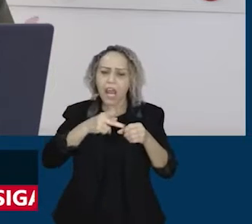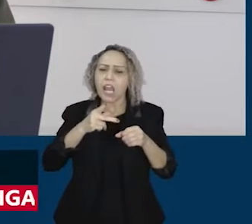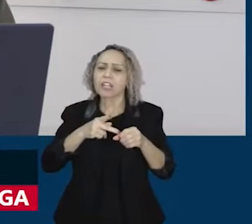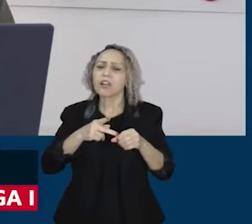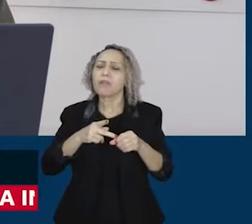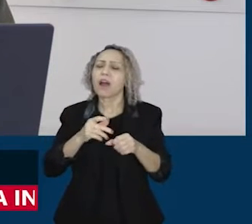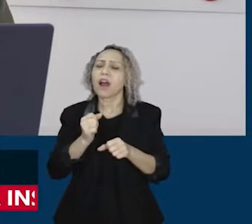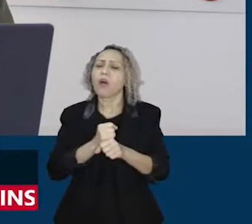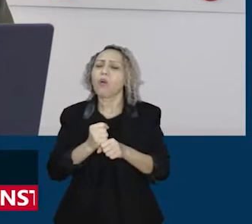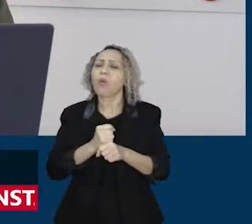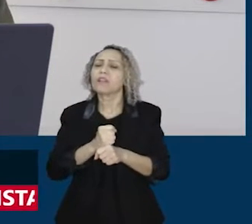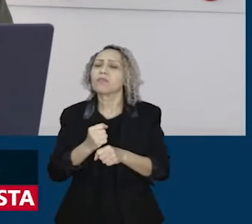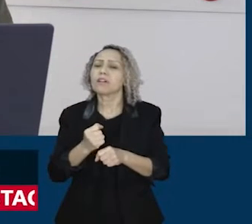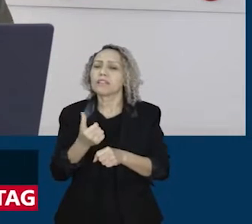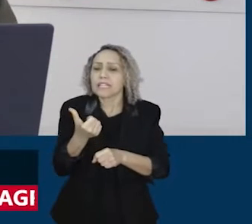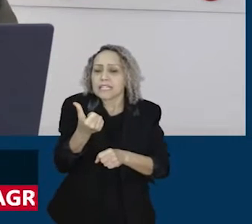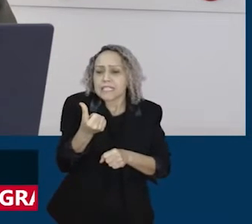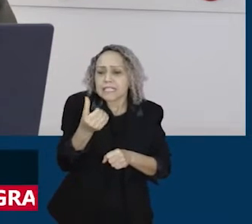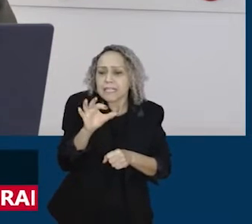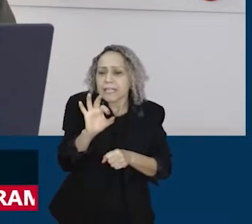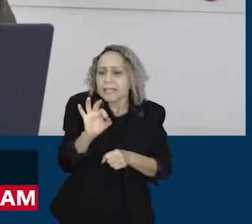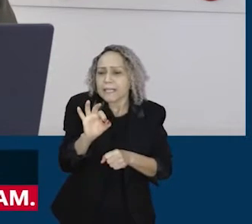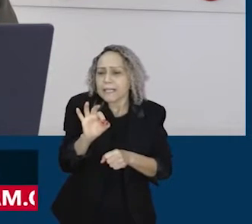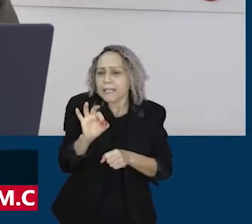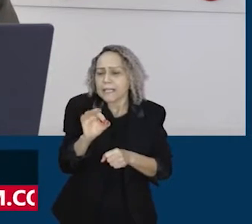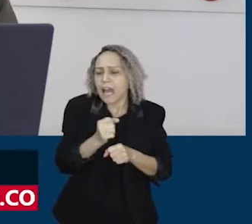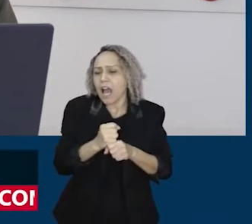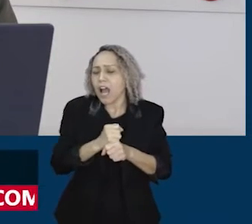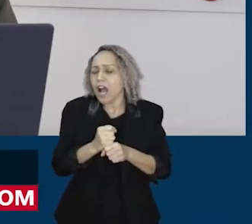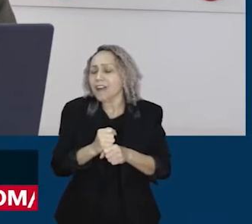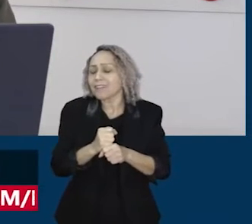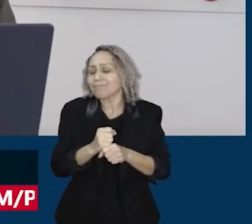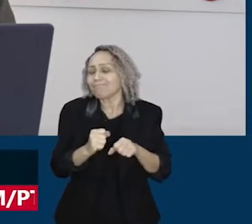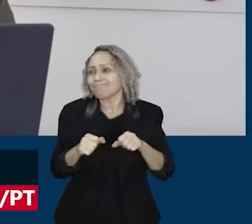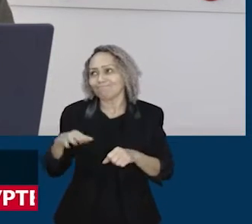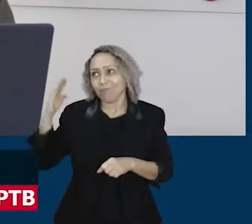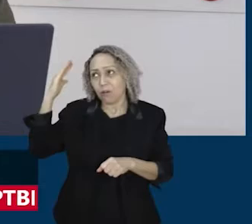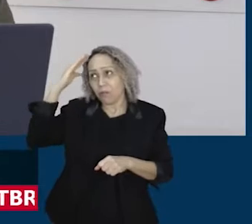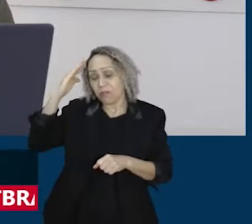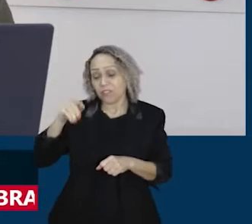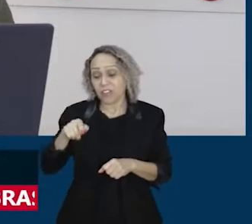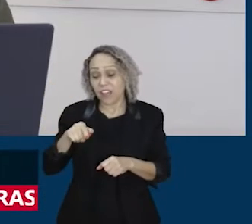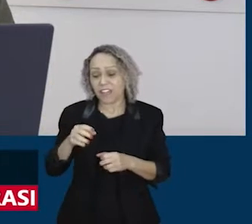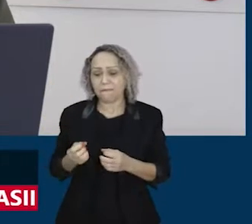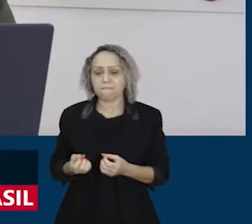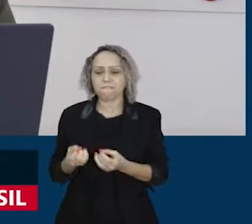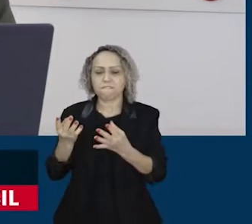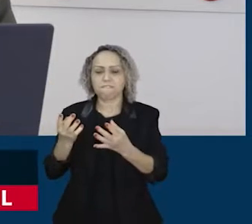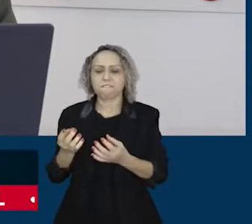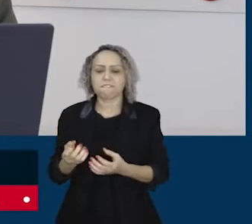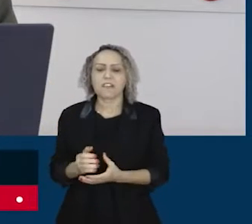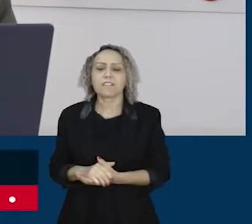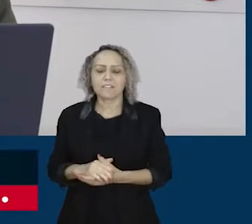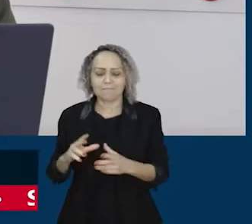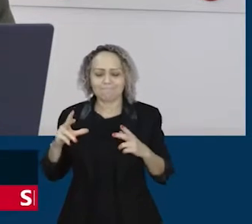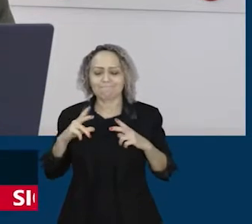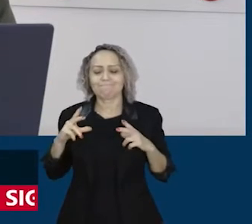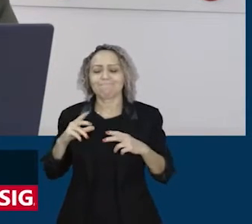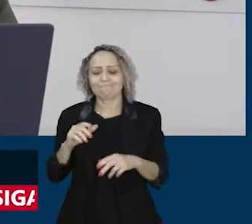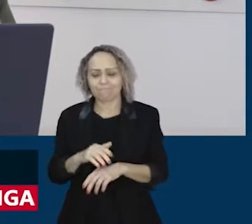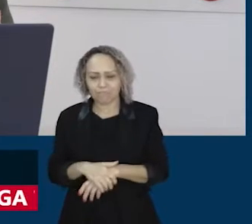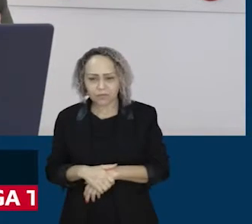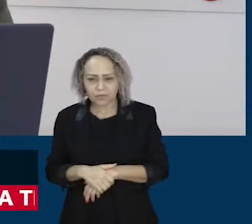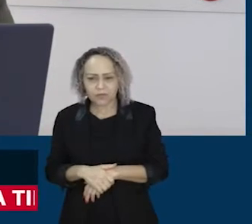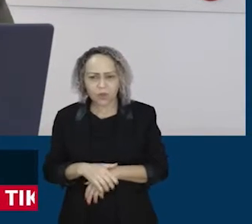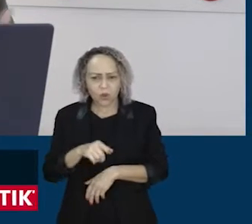sendo entregue, está sendo rifada pelo governo federal. O senhor, que é presidente da Frente Parlamentar de Recursos Naturais e Energia,